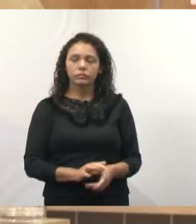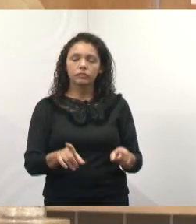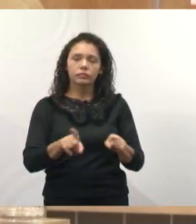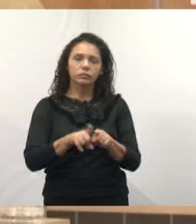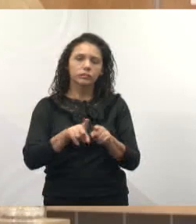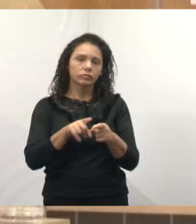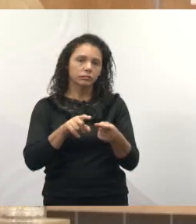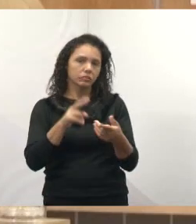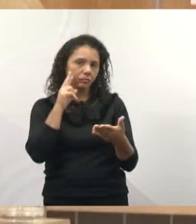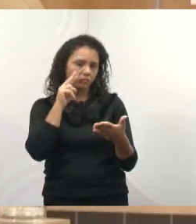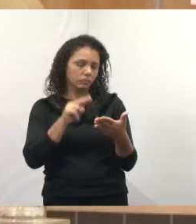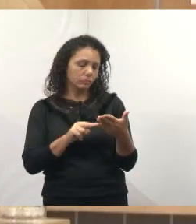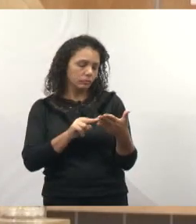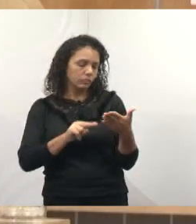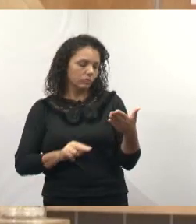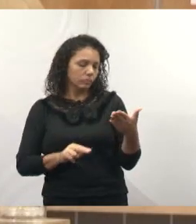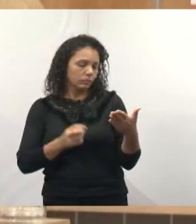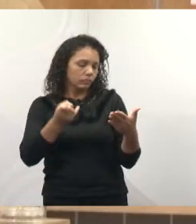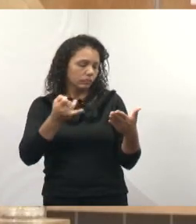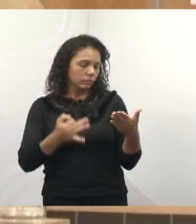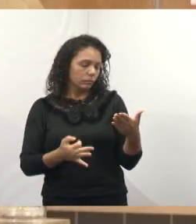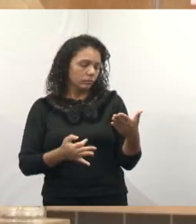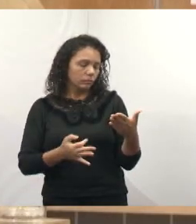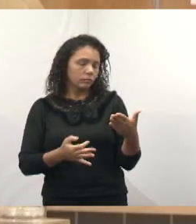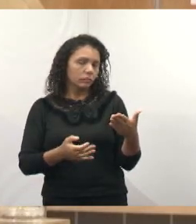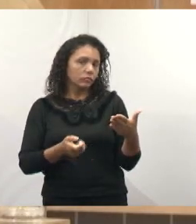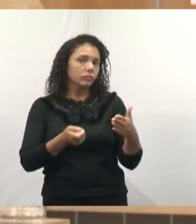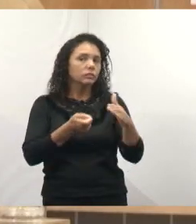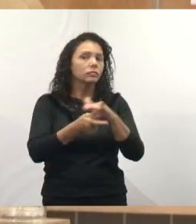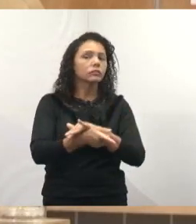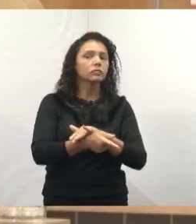fala investimento total na saúde,